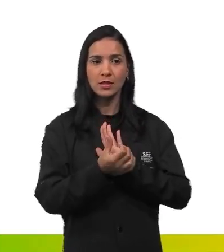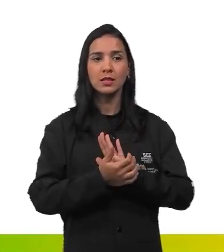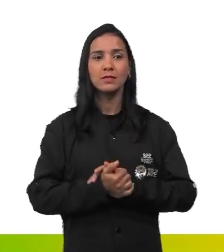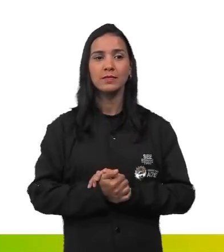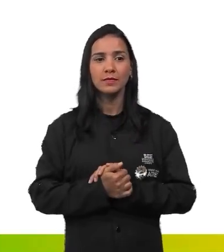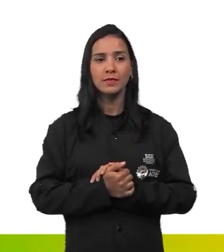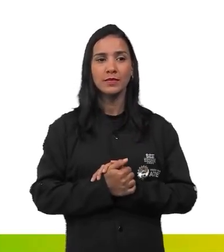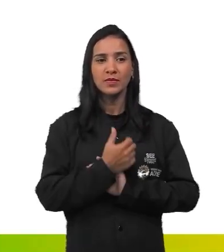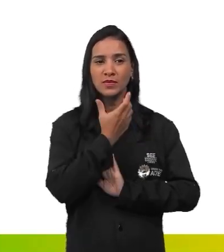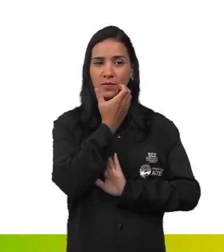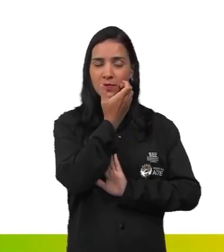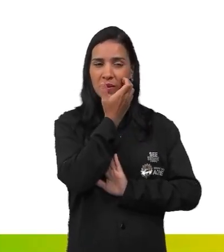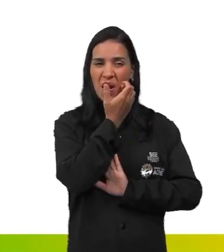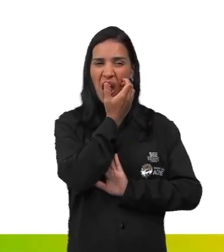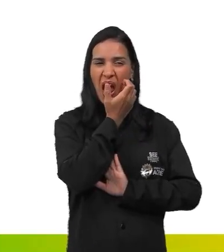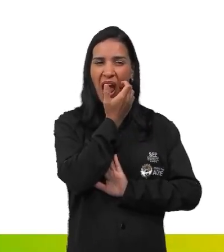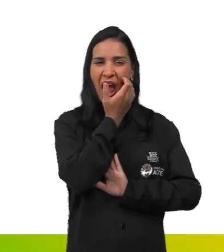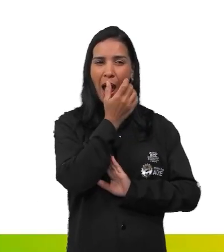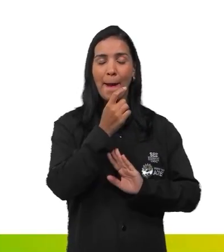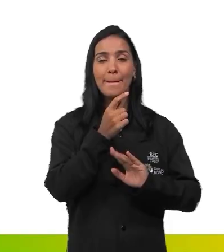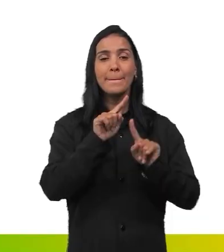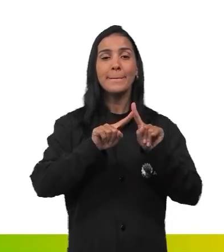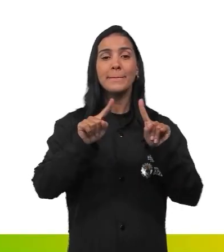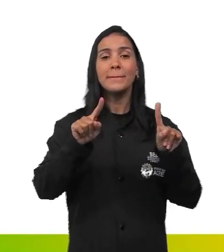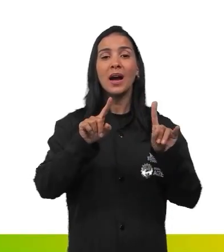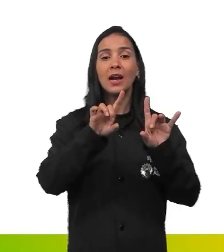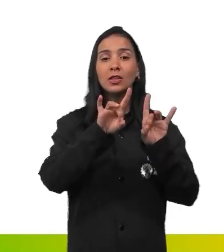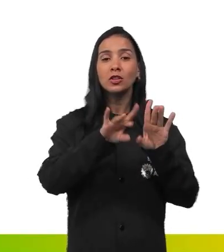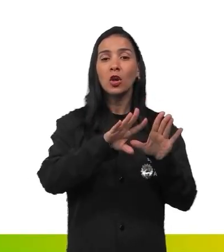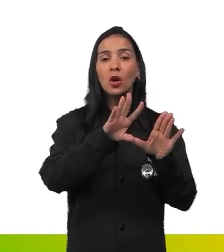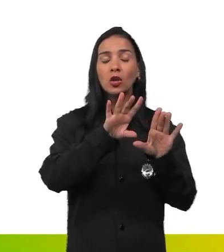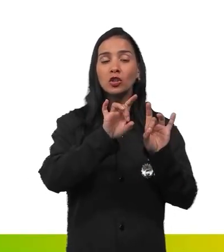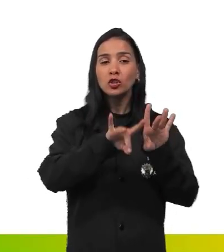1976, sobra 10.